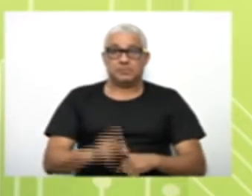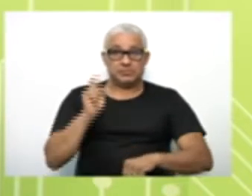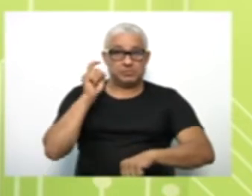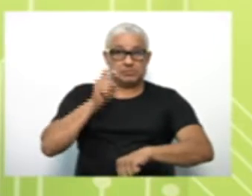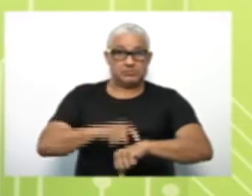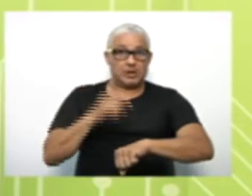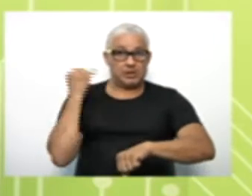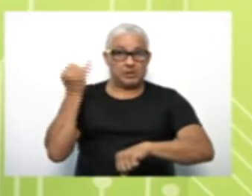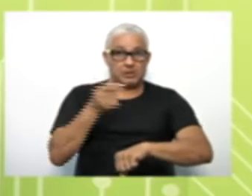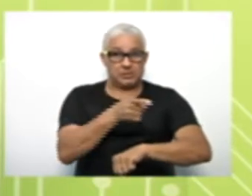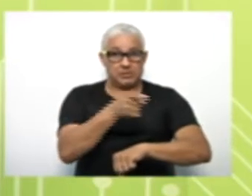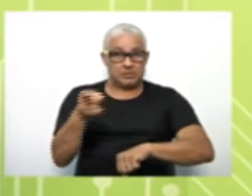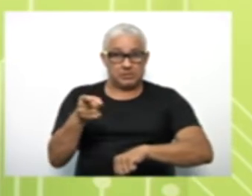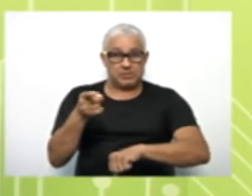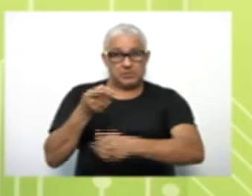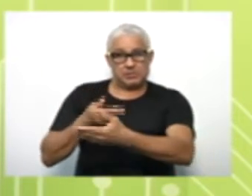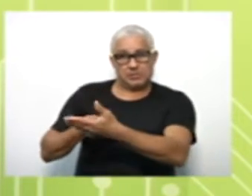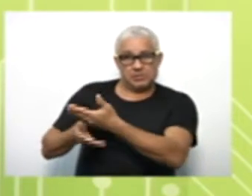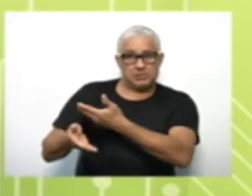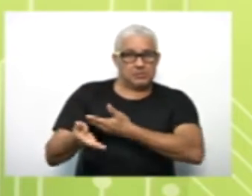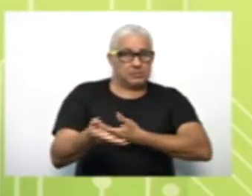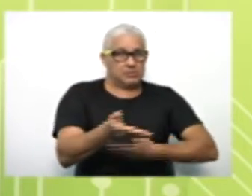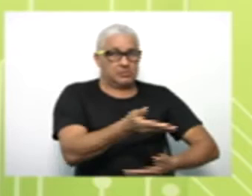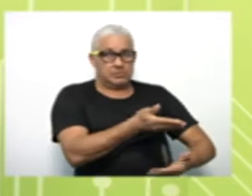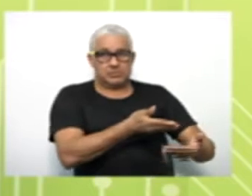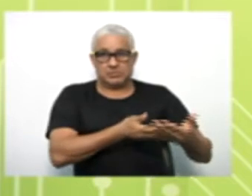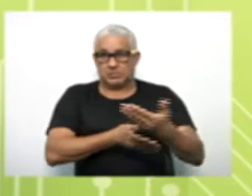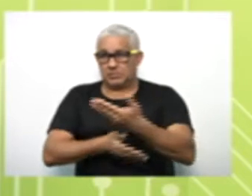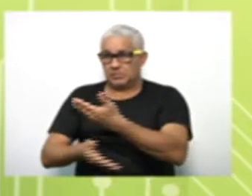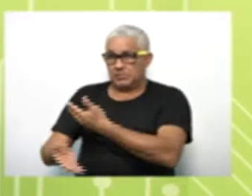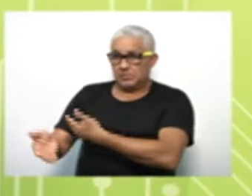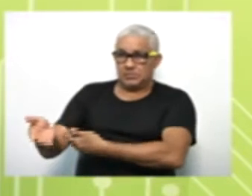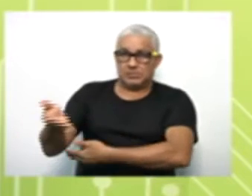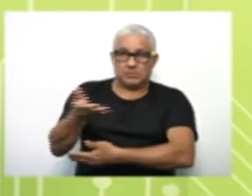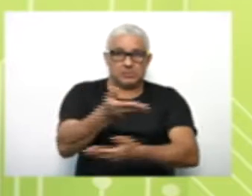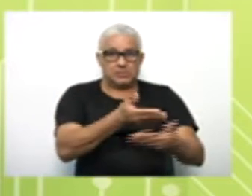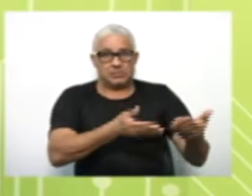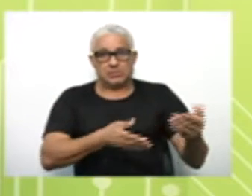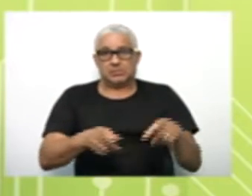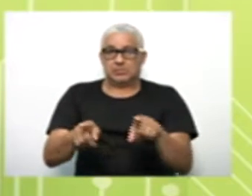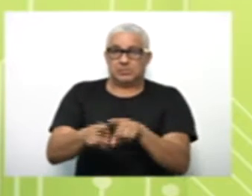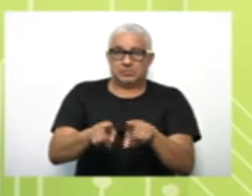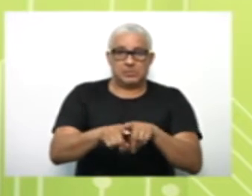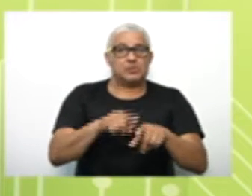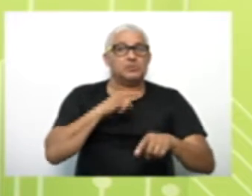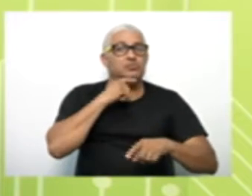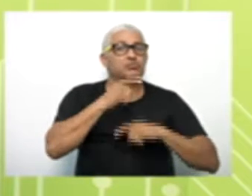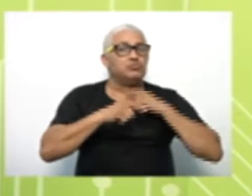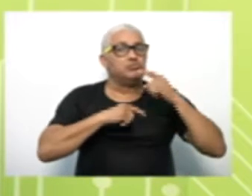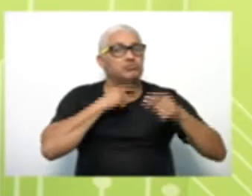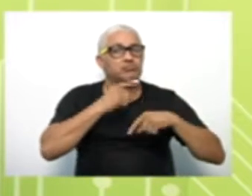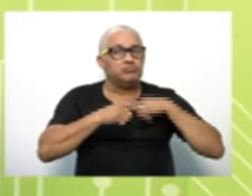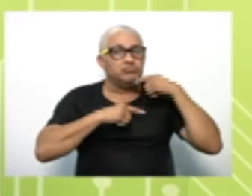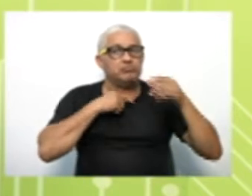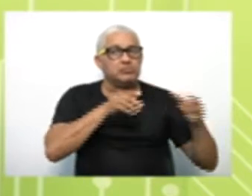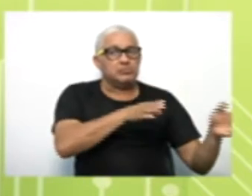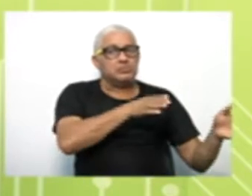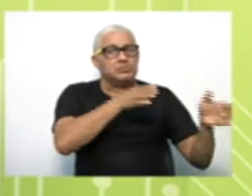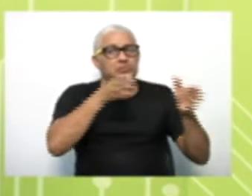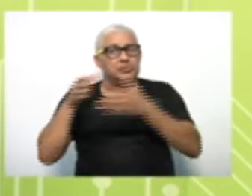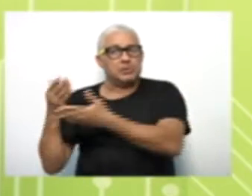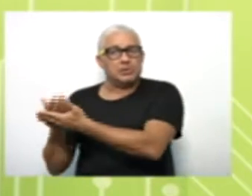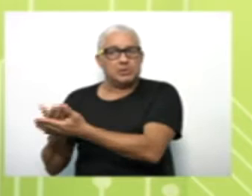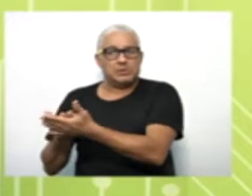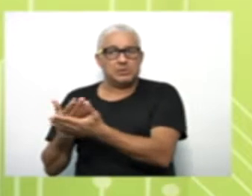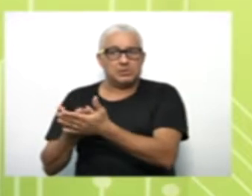é importante que vocês interagem, né, participem e possam esclarecer todas as dúvidas que tenham surgido no decorrer das nossas